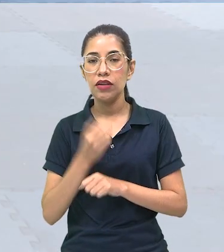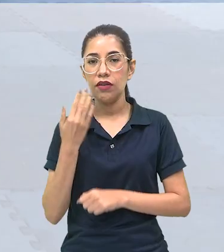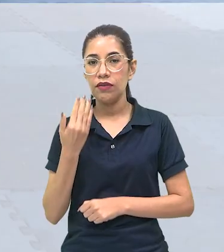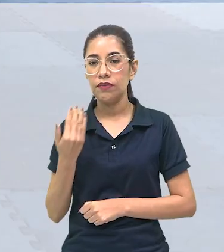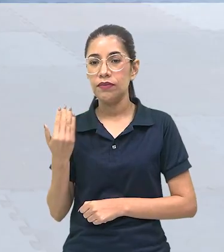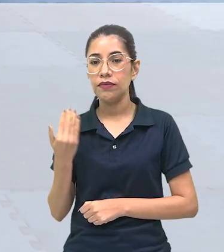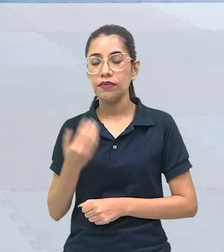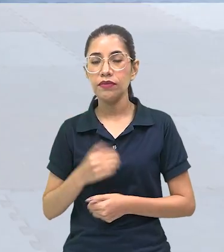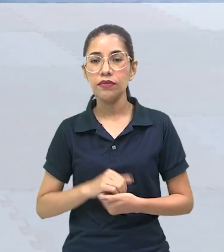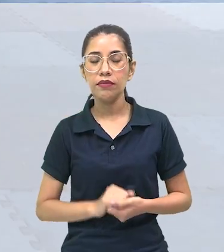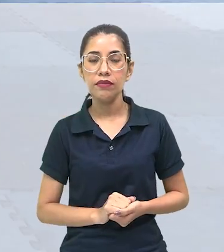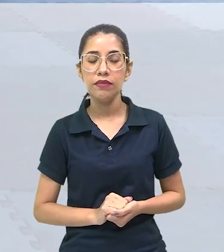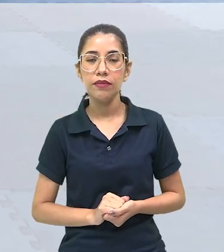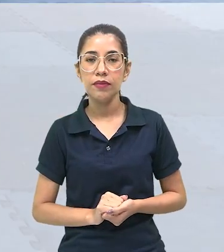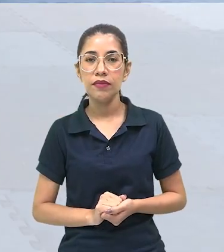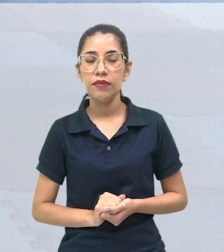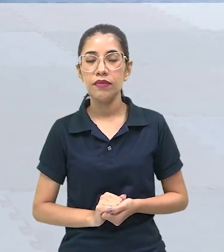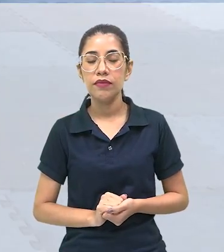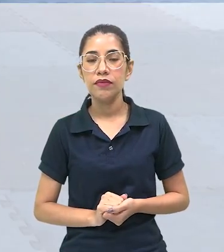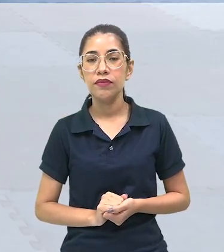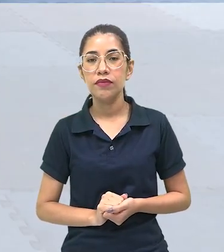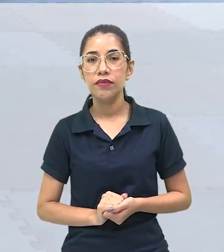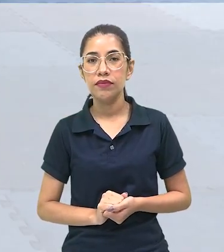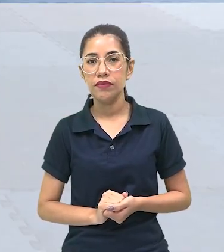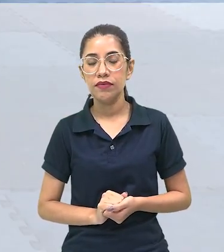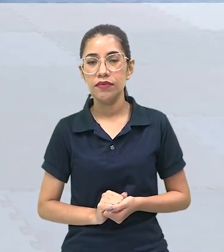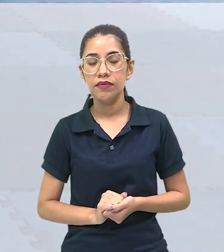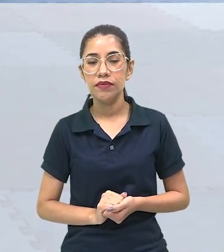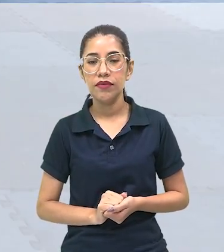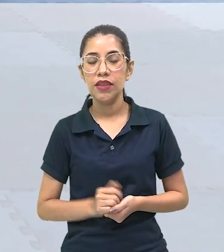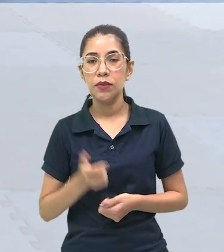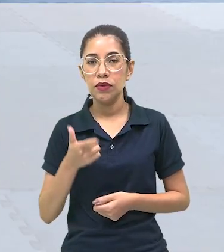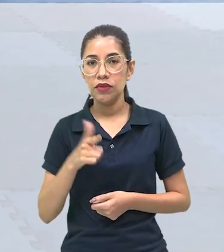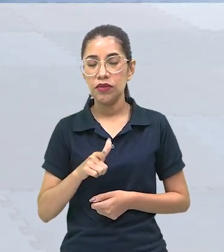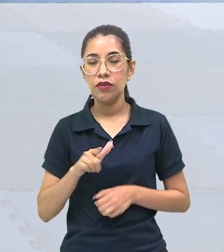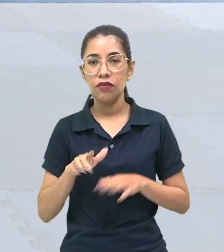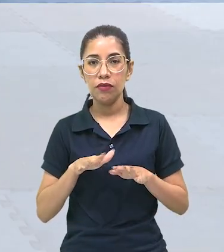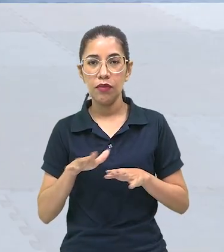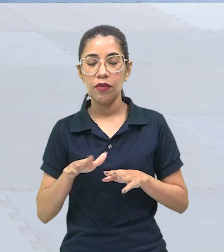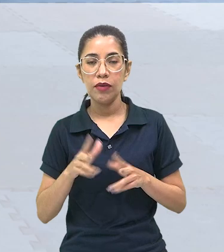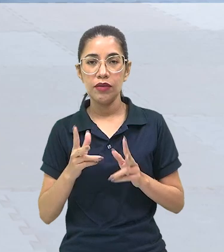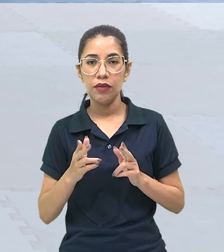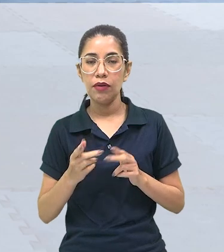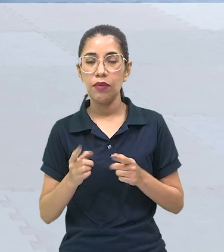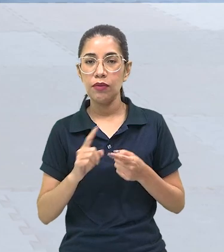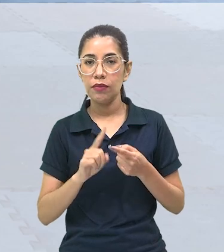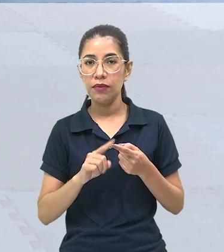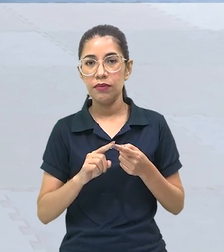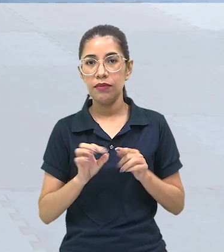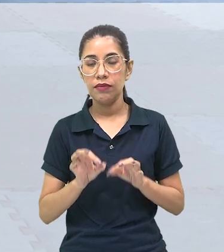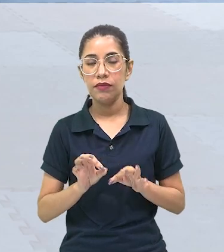pegar na mão dele, vai torcer de novo até fazer ele cair.